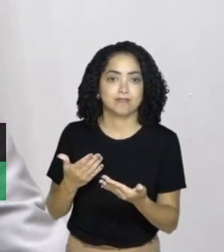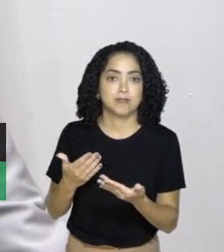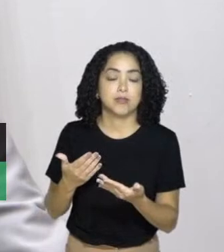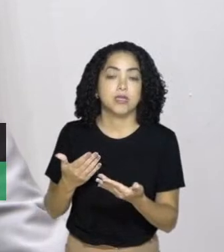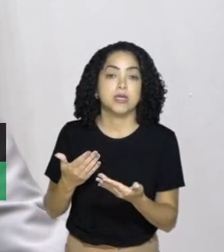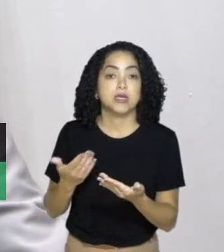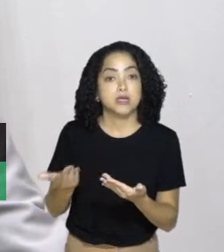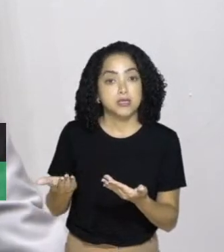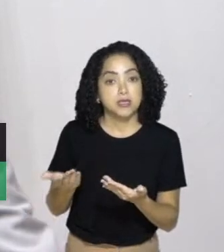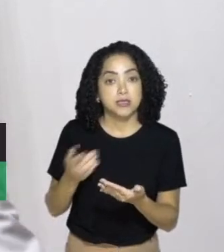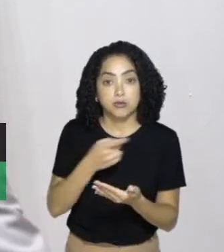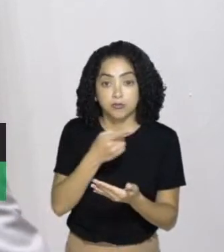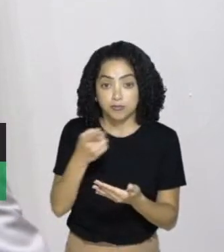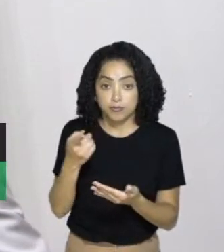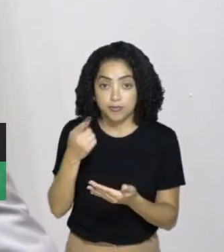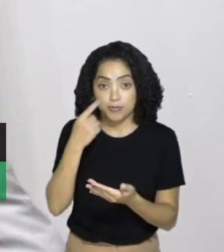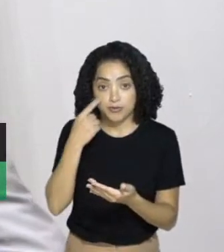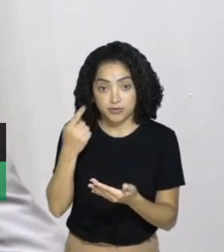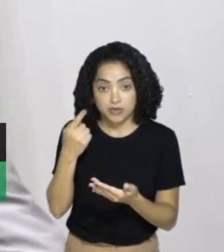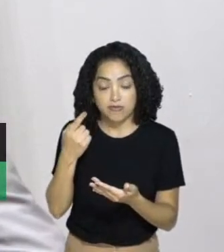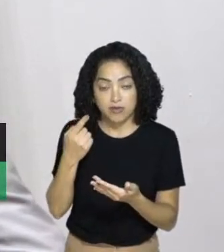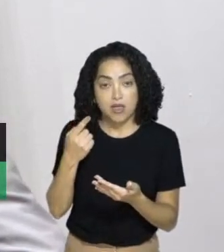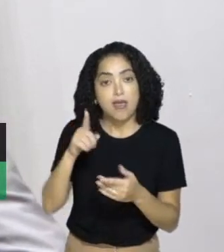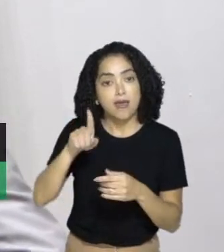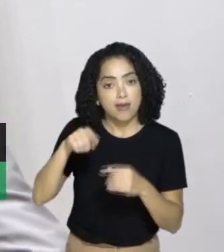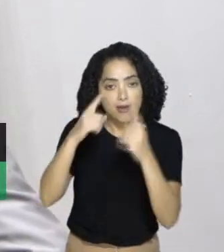Então, para você ver, isso é uma violência contra a mulher.